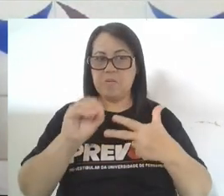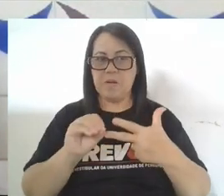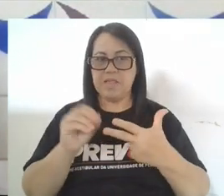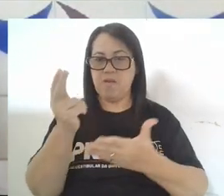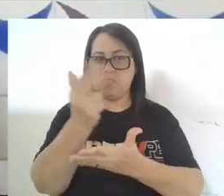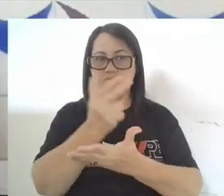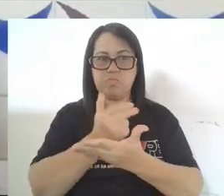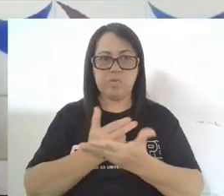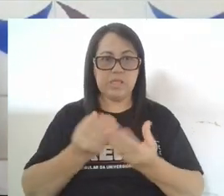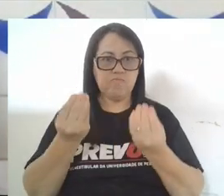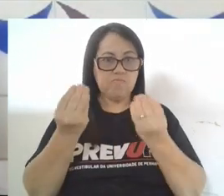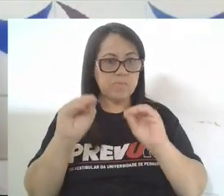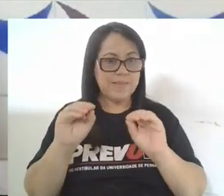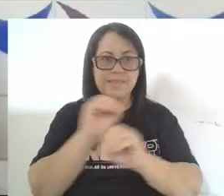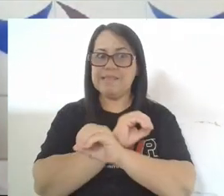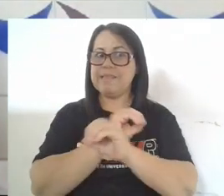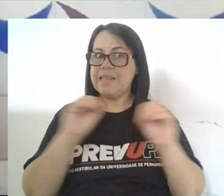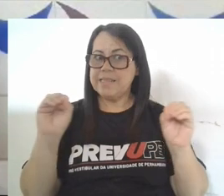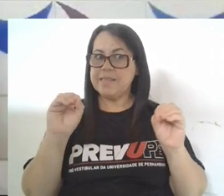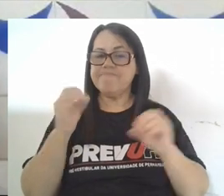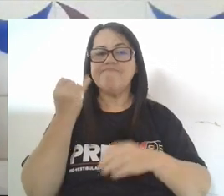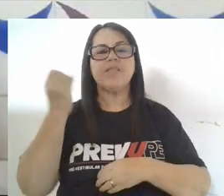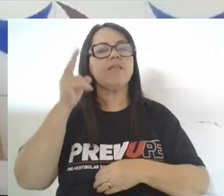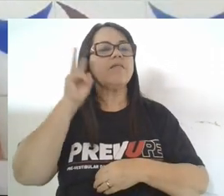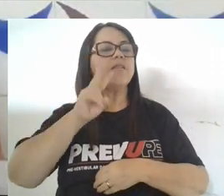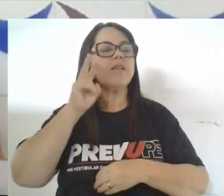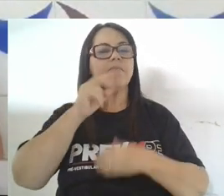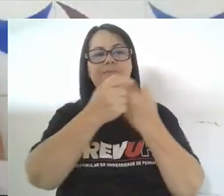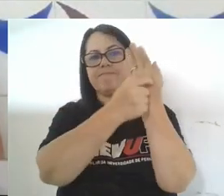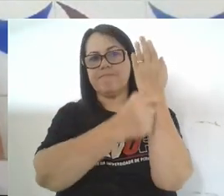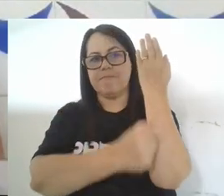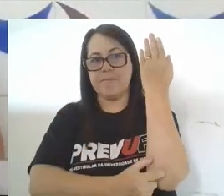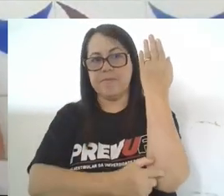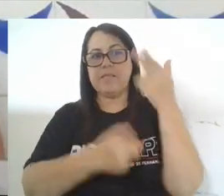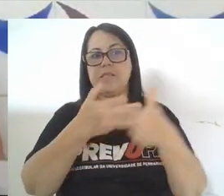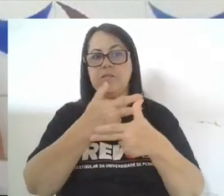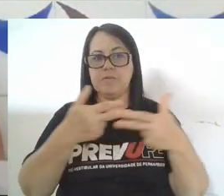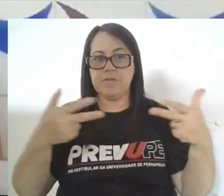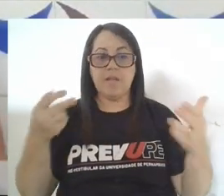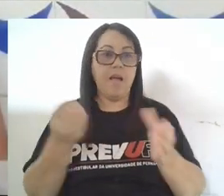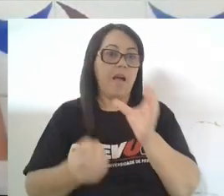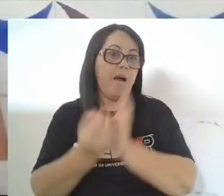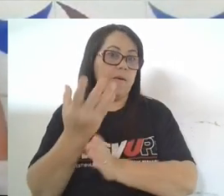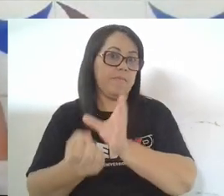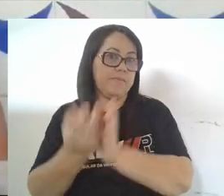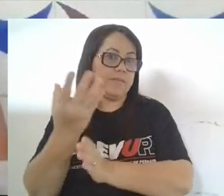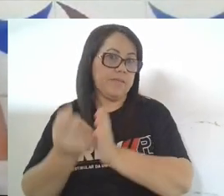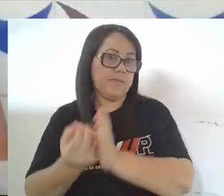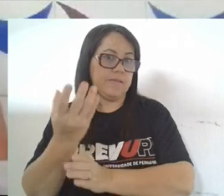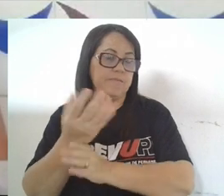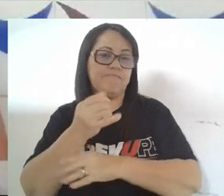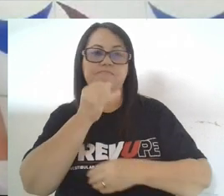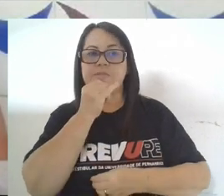periódica durante a prova. Portanto, é importante lembrar as famílias de elementos que mais aparecem no exame,